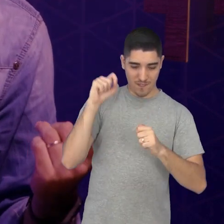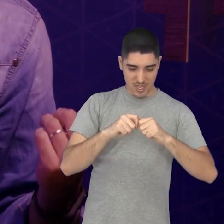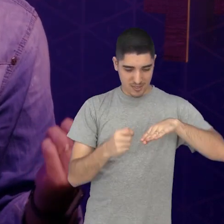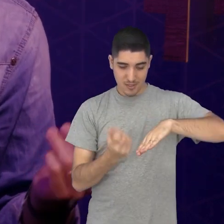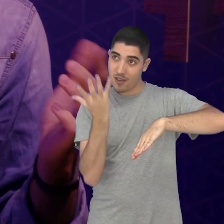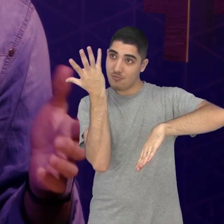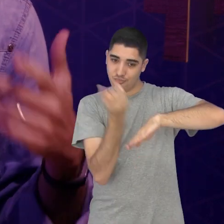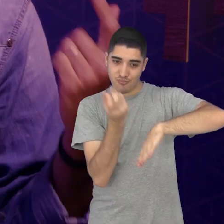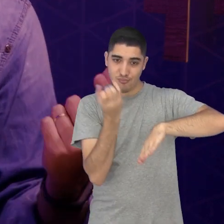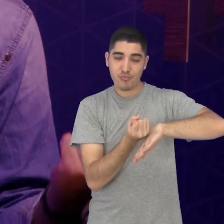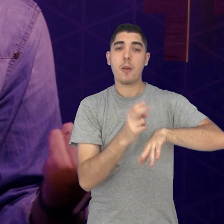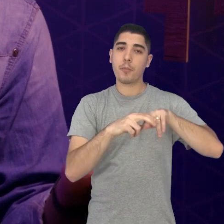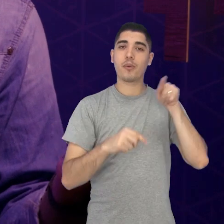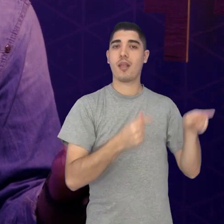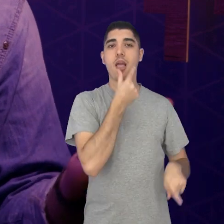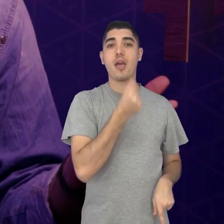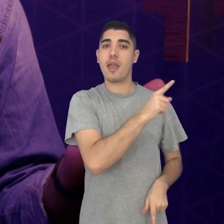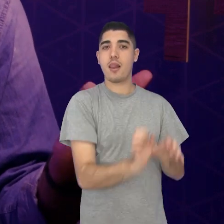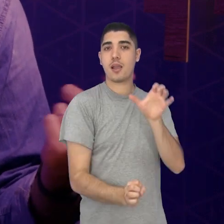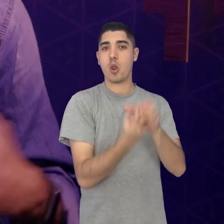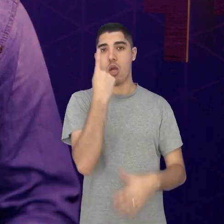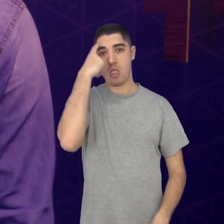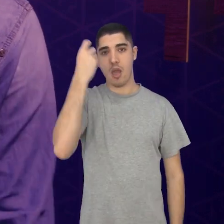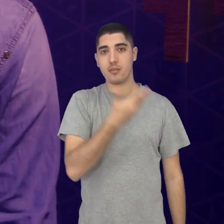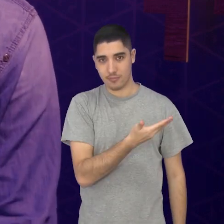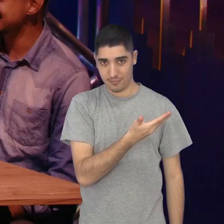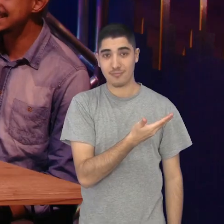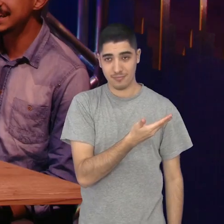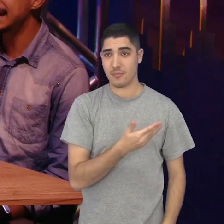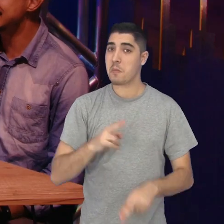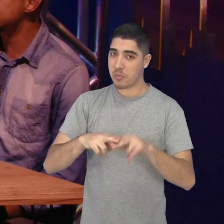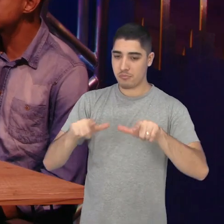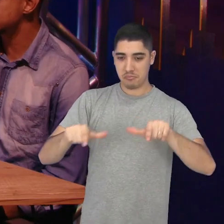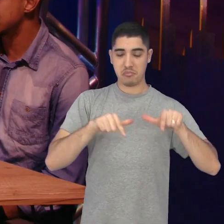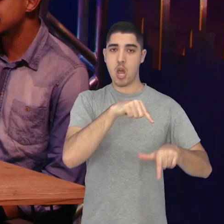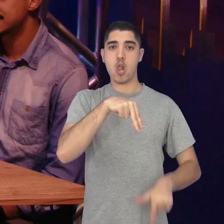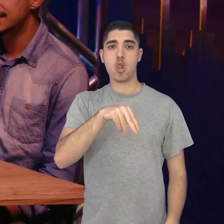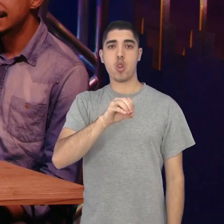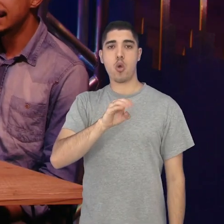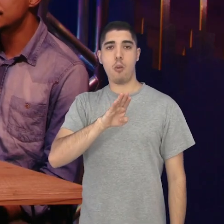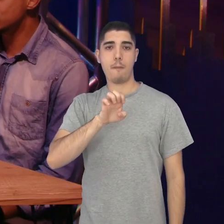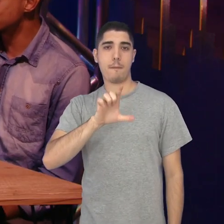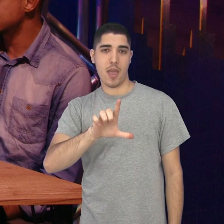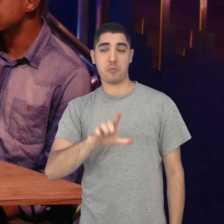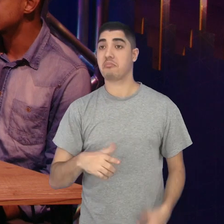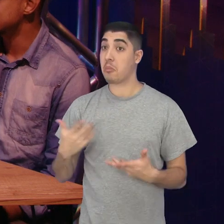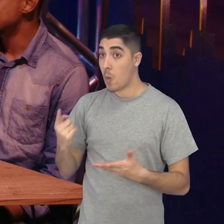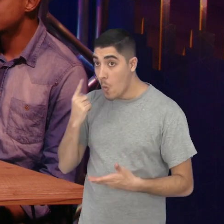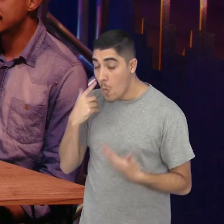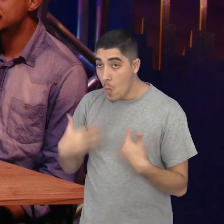Einstein. Então ele ganhou até o Nobel por causa disso. Olha né? só, gente. E a energia solar, ela é muito louca,